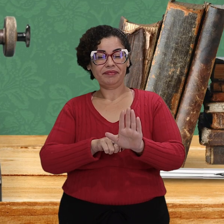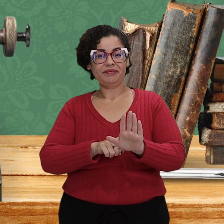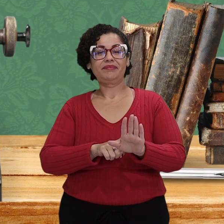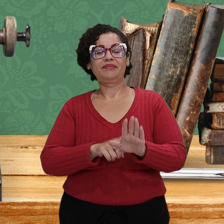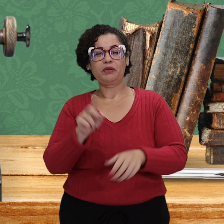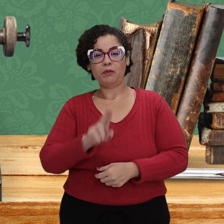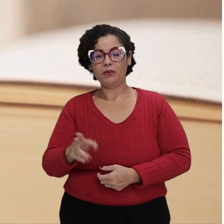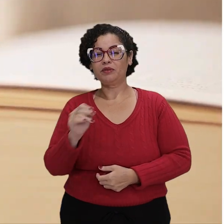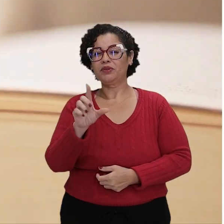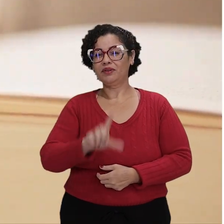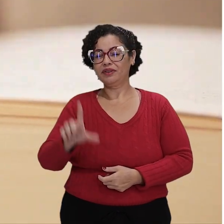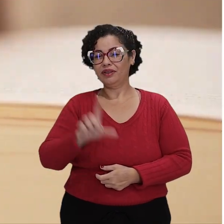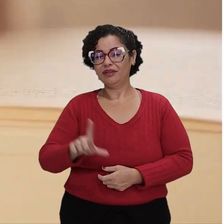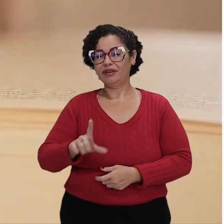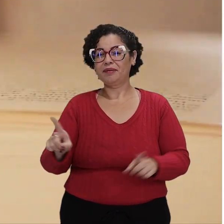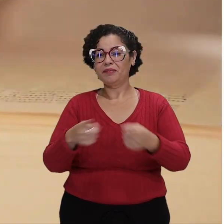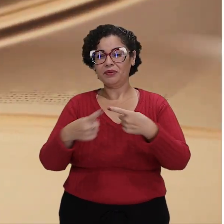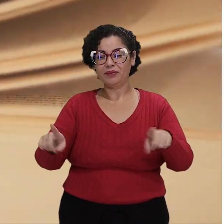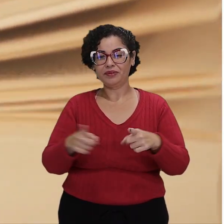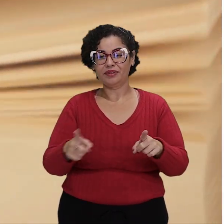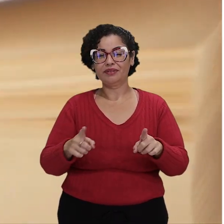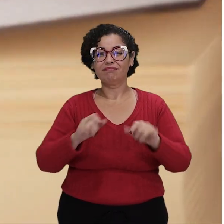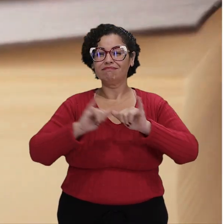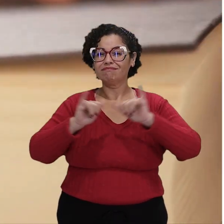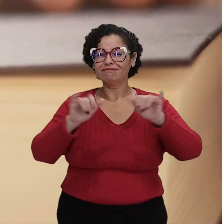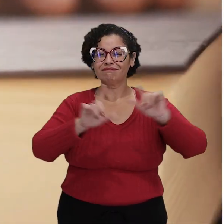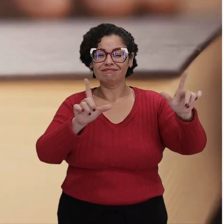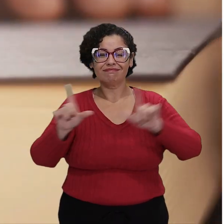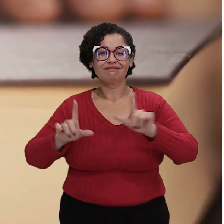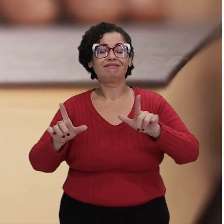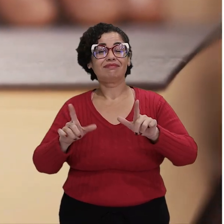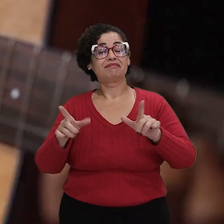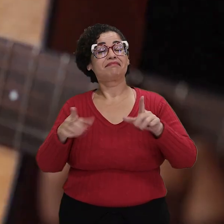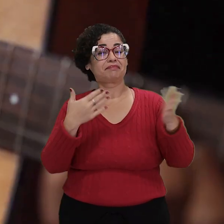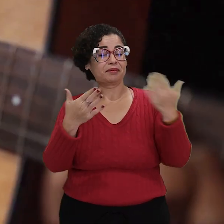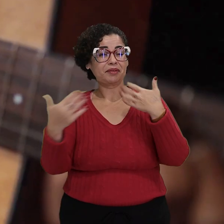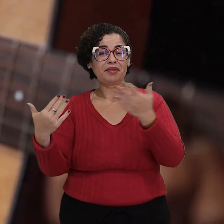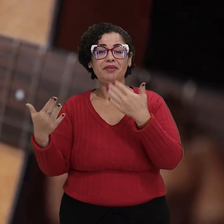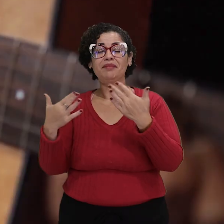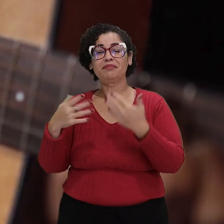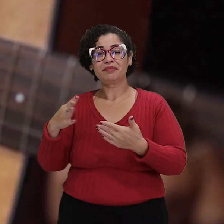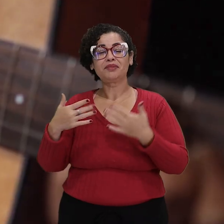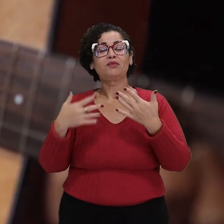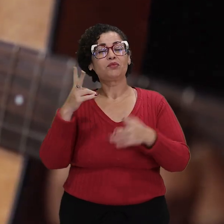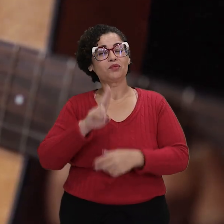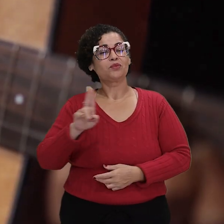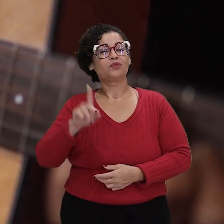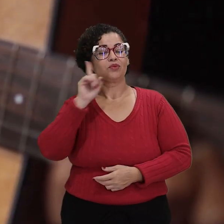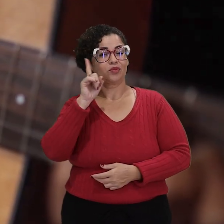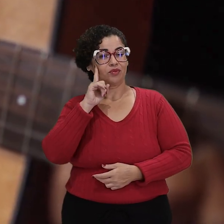são muito utilizadas na literatura, na música, na propaganda e até nas conversas corriqueiras do nosso